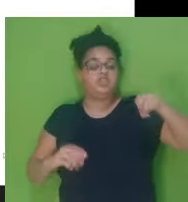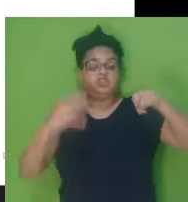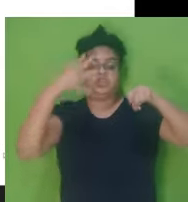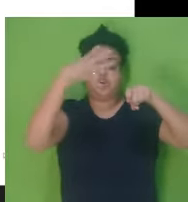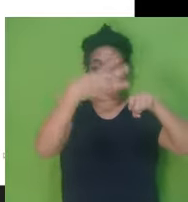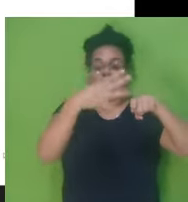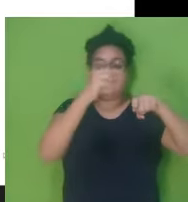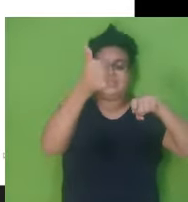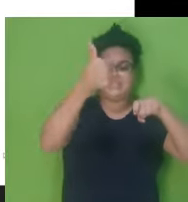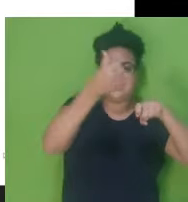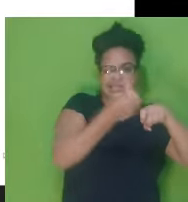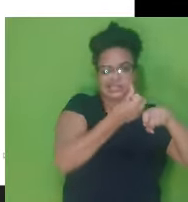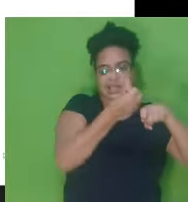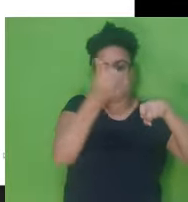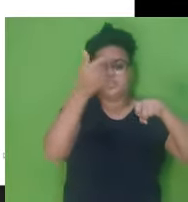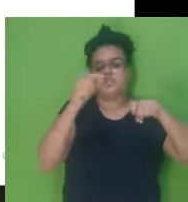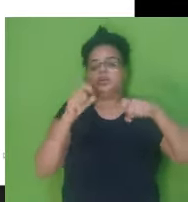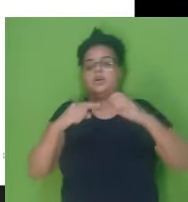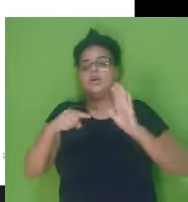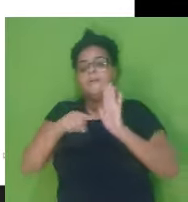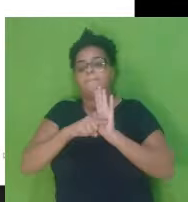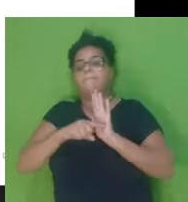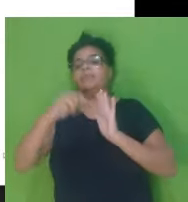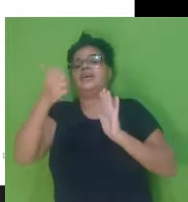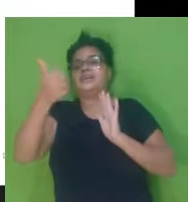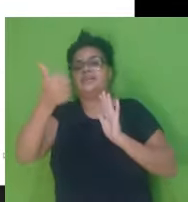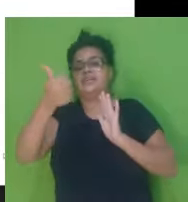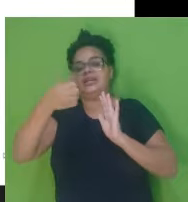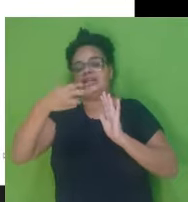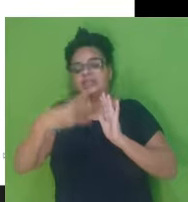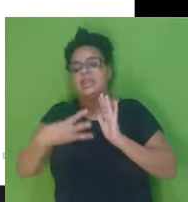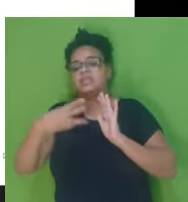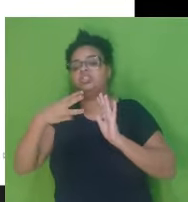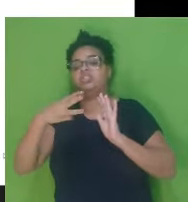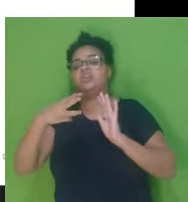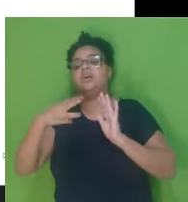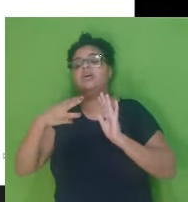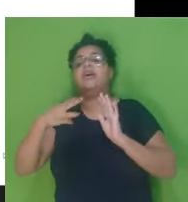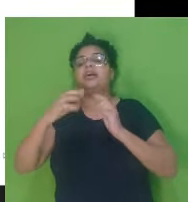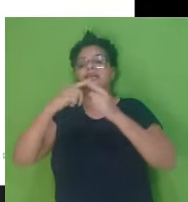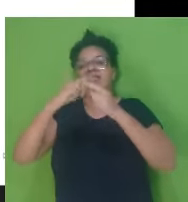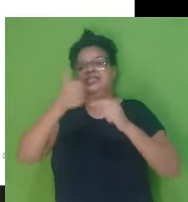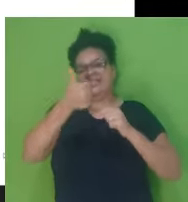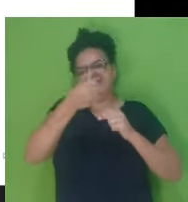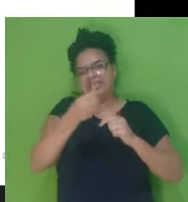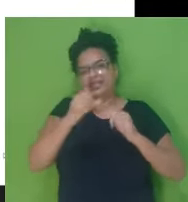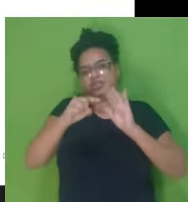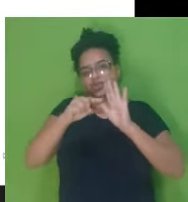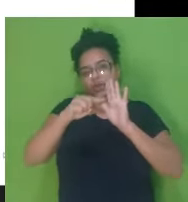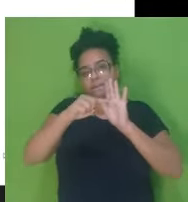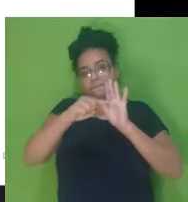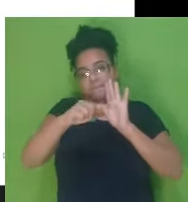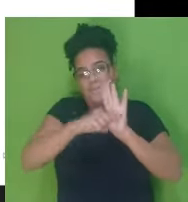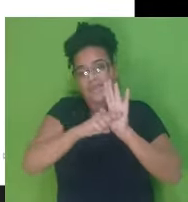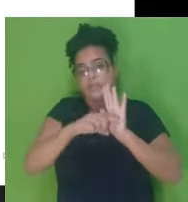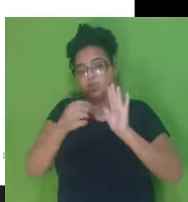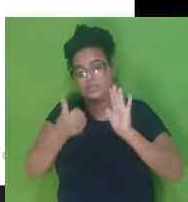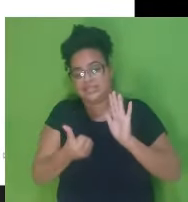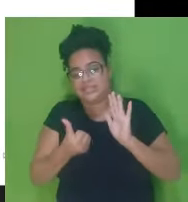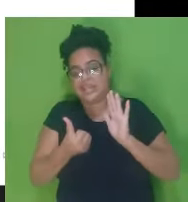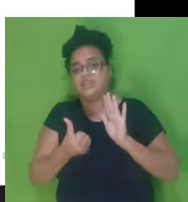quarta dá 16, 3 vezes 2 dá 6, né? Então 16 menos